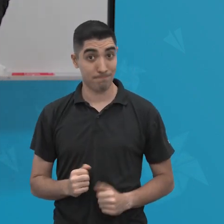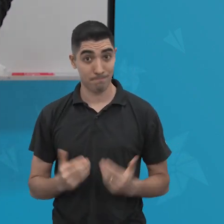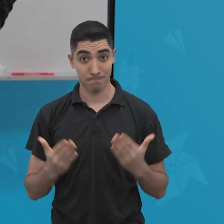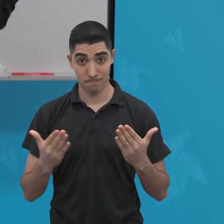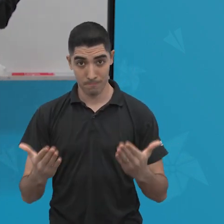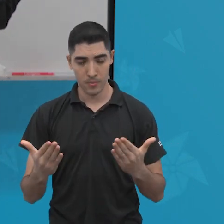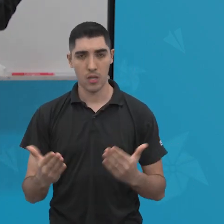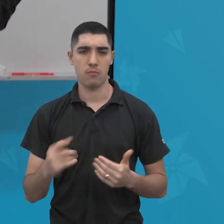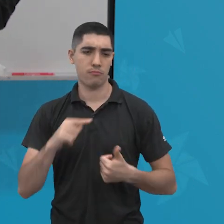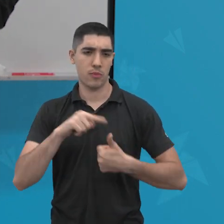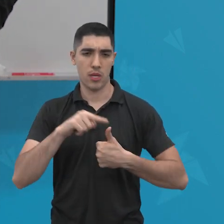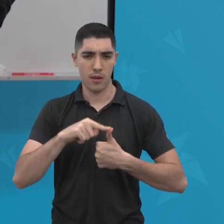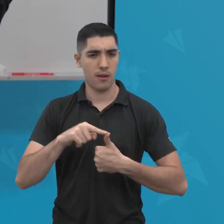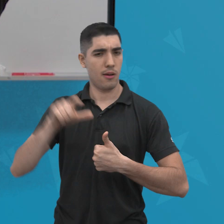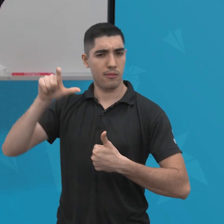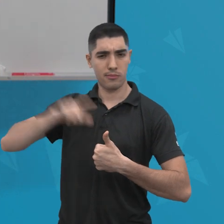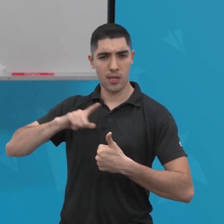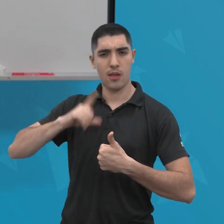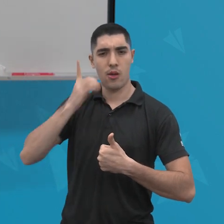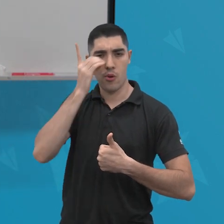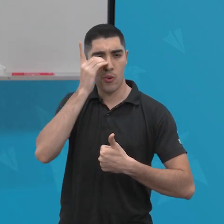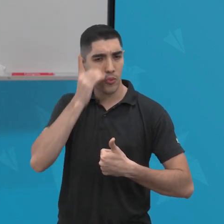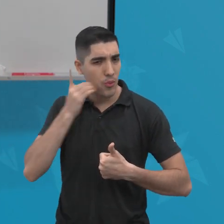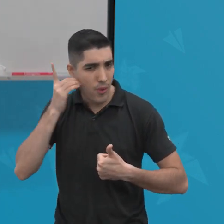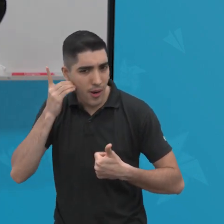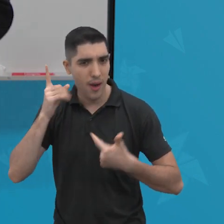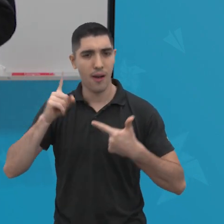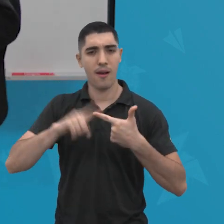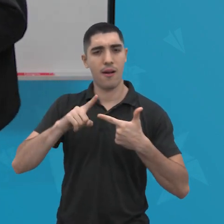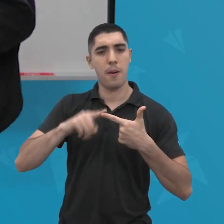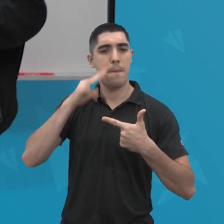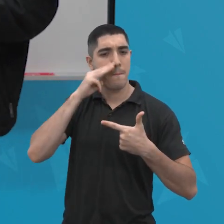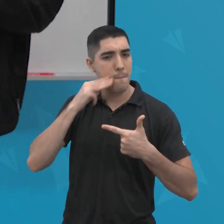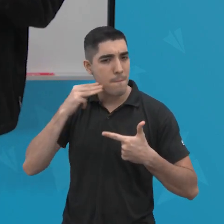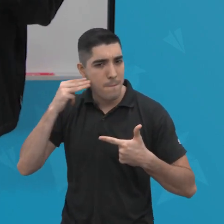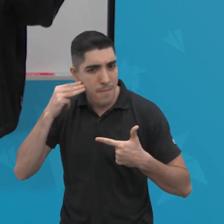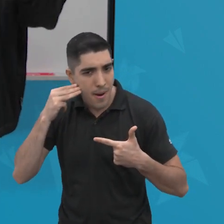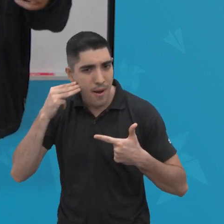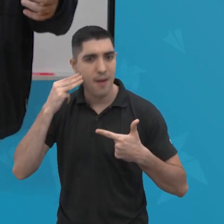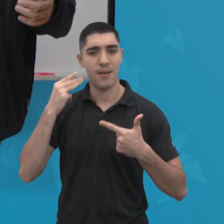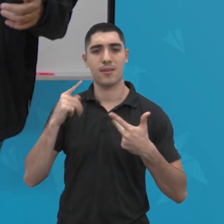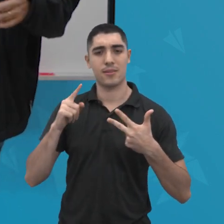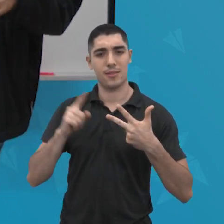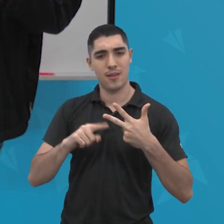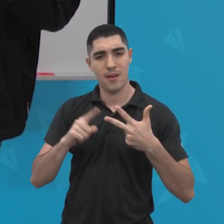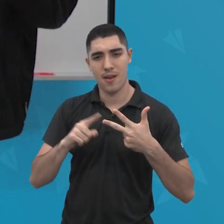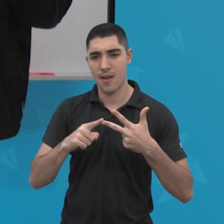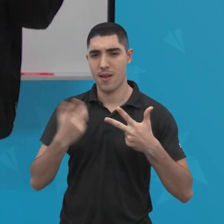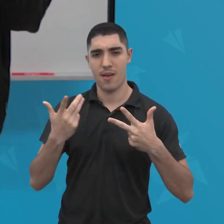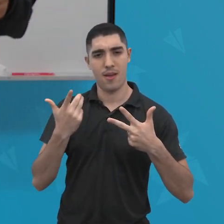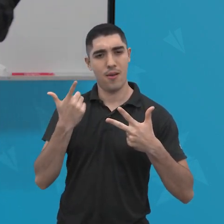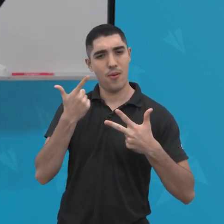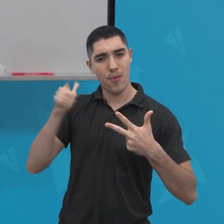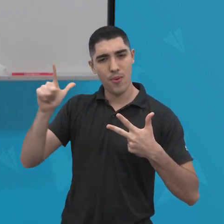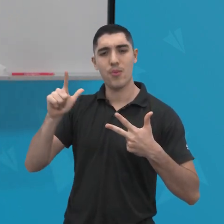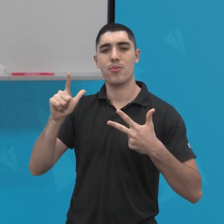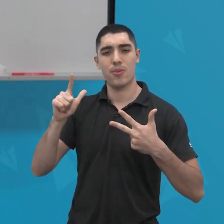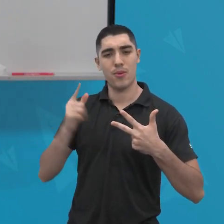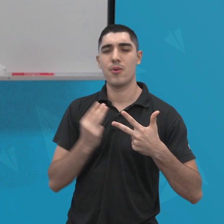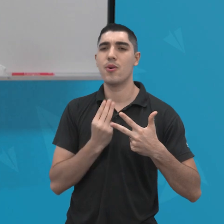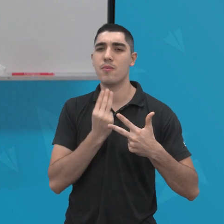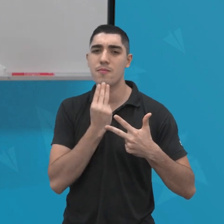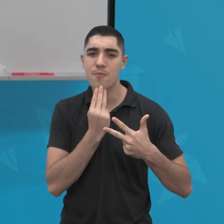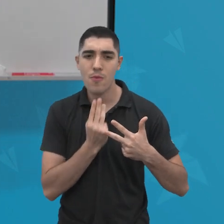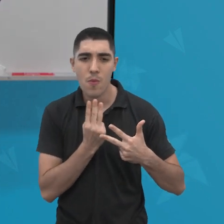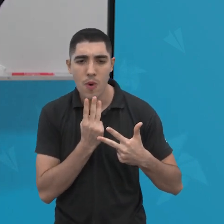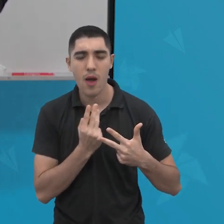clássico sociológico, Durkheim, Marx, Weber, Marcel Mauss, boa parte da